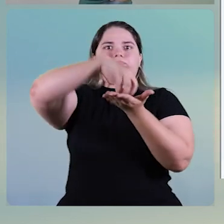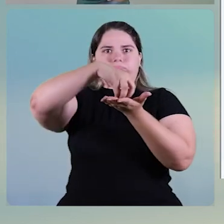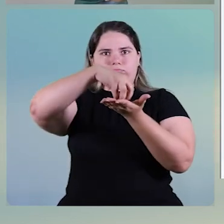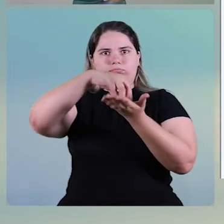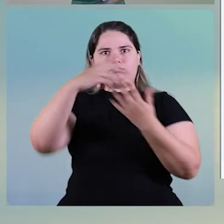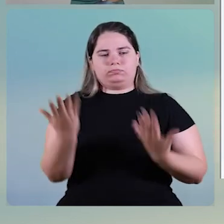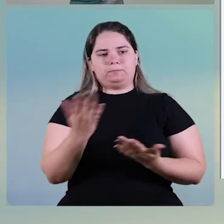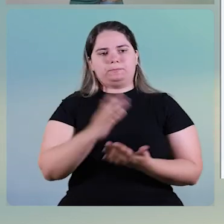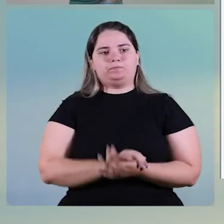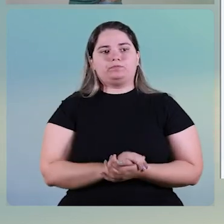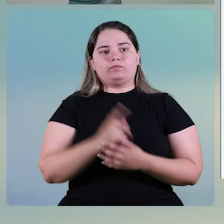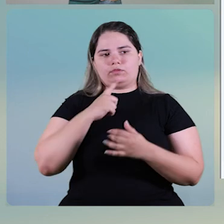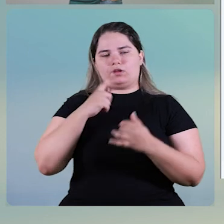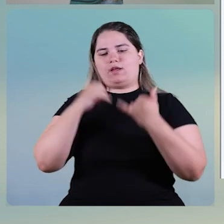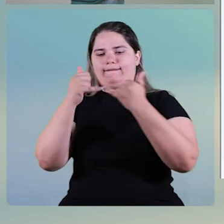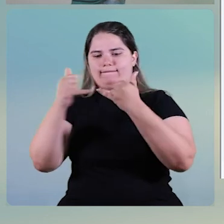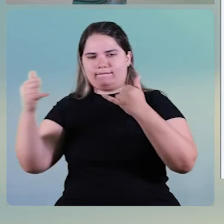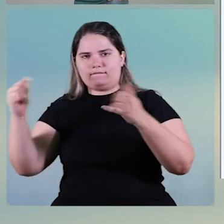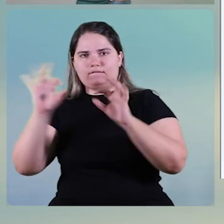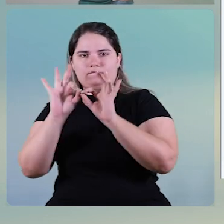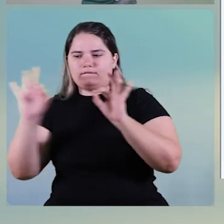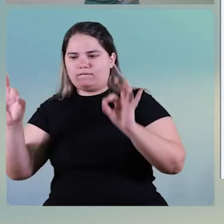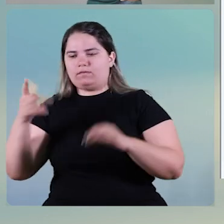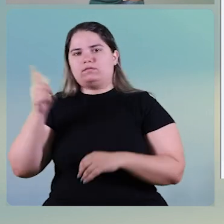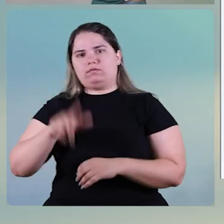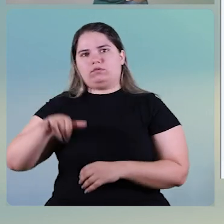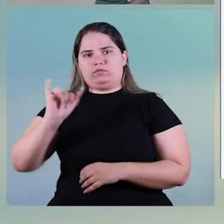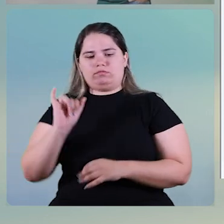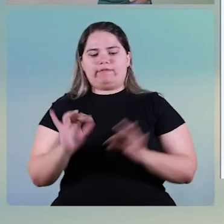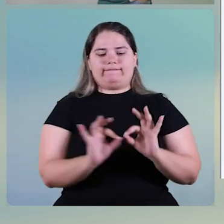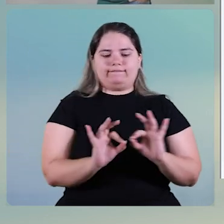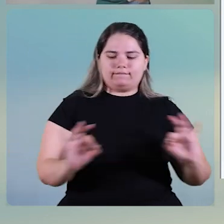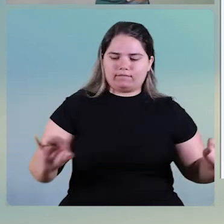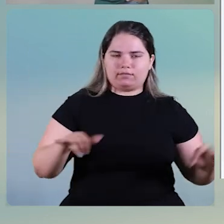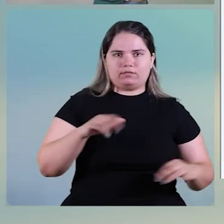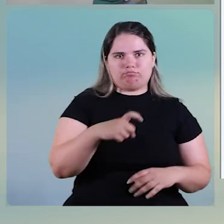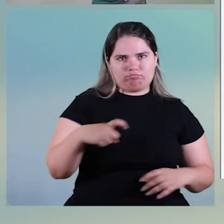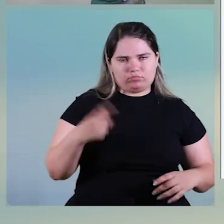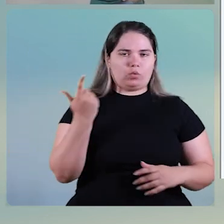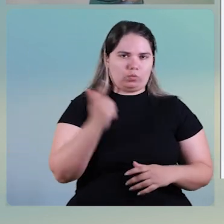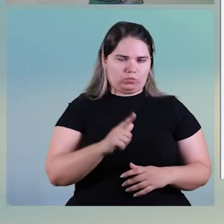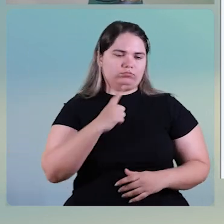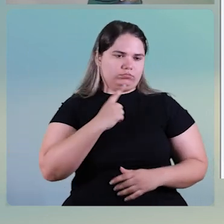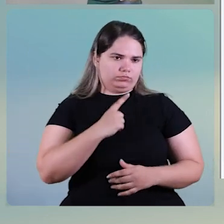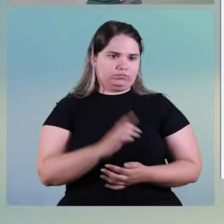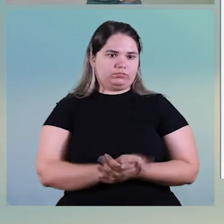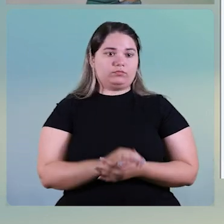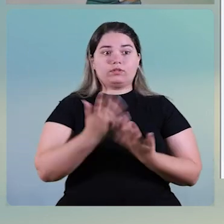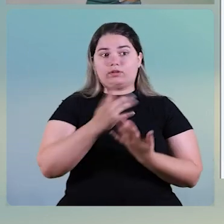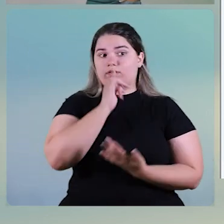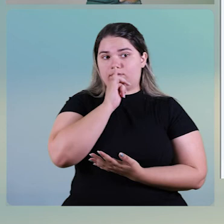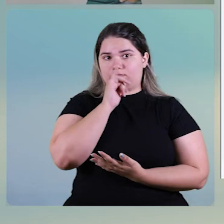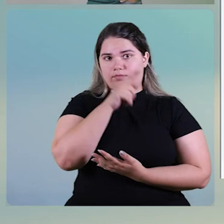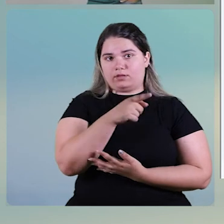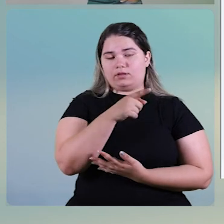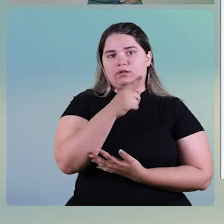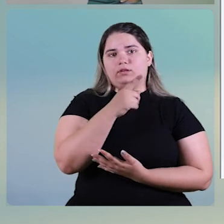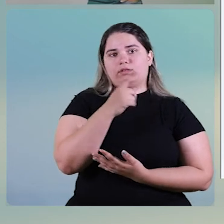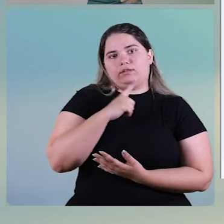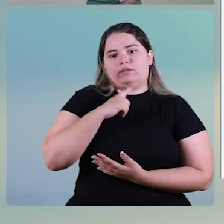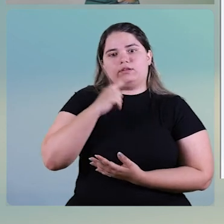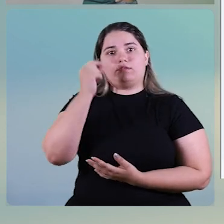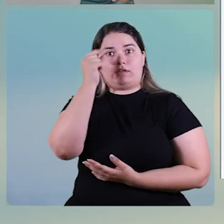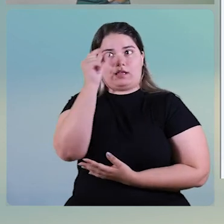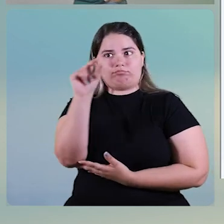força de resistência vezes X tem que ser igual à força potente vezes Y. Na prática, nós temos aí a pinça, né?